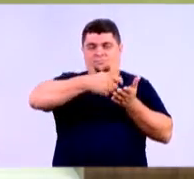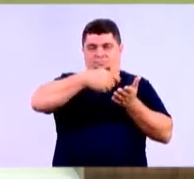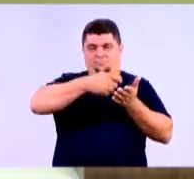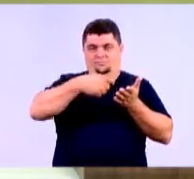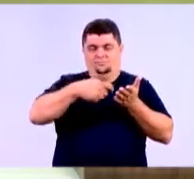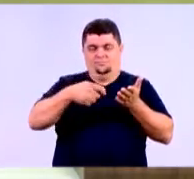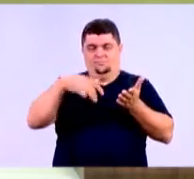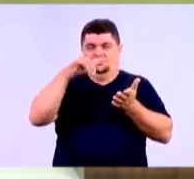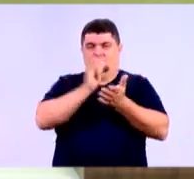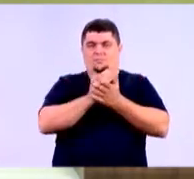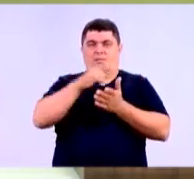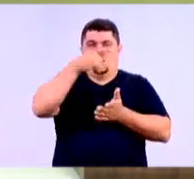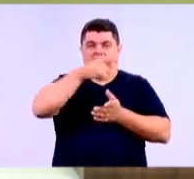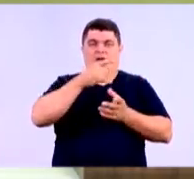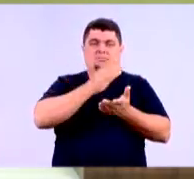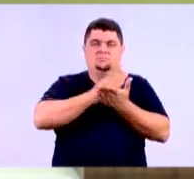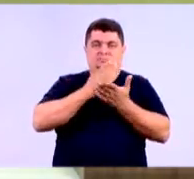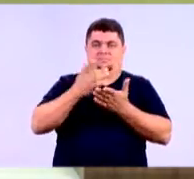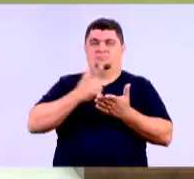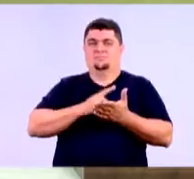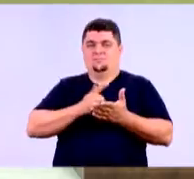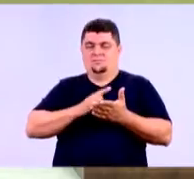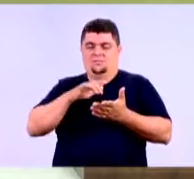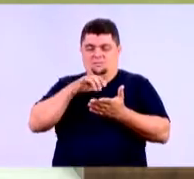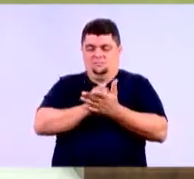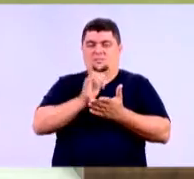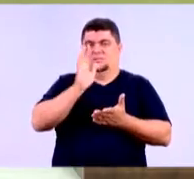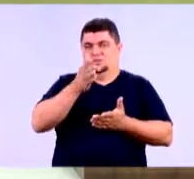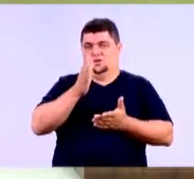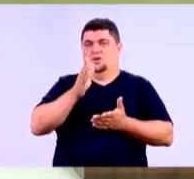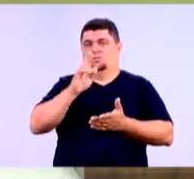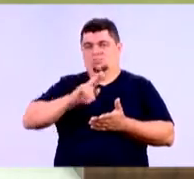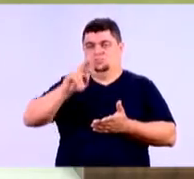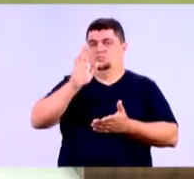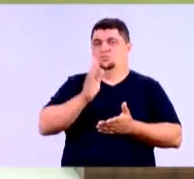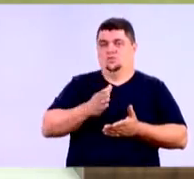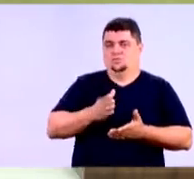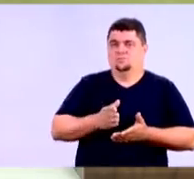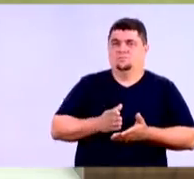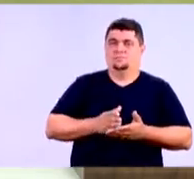foram no setor de crediário da empresa, já tiveram que preencher essa ficha cadastral,